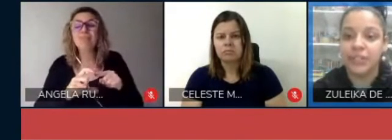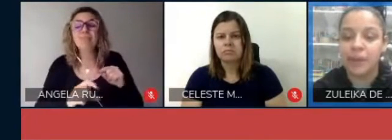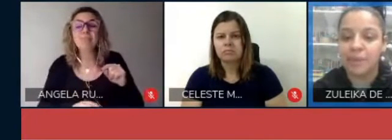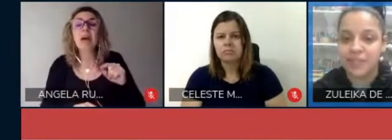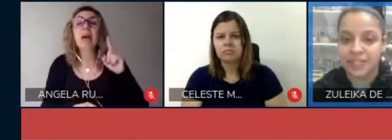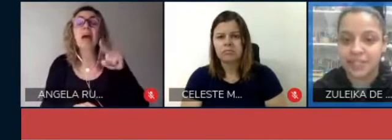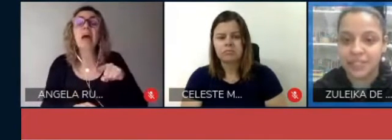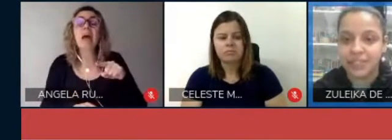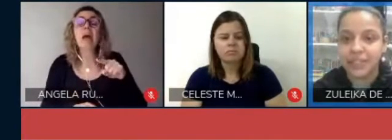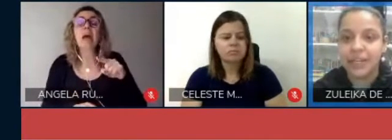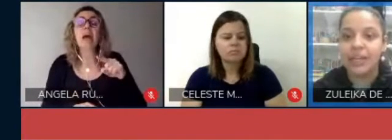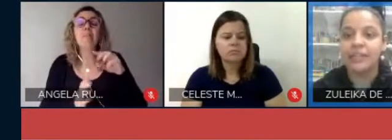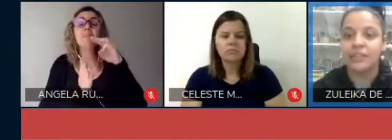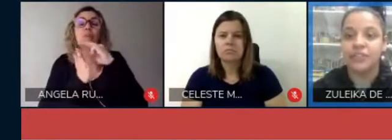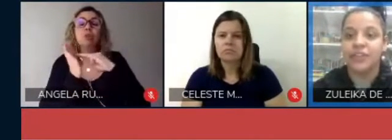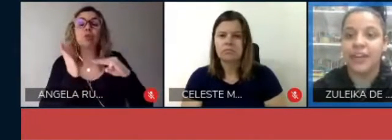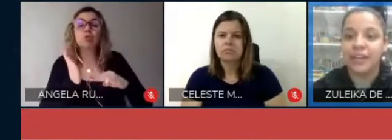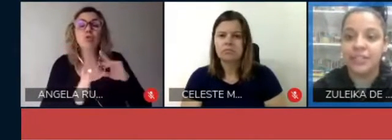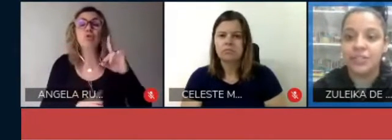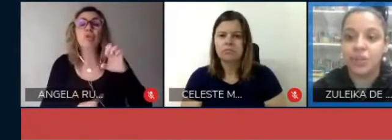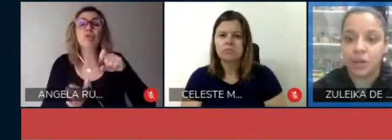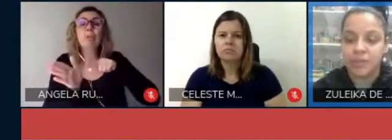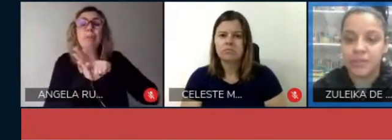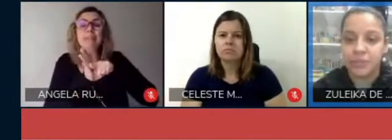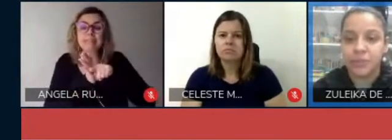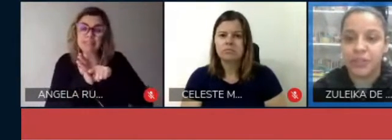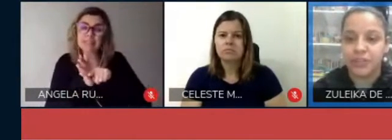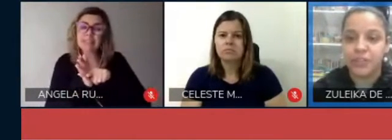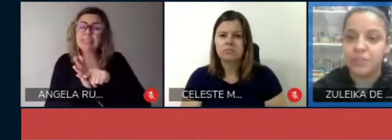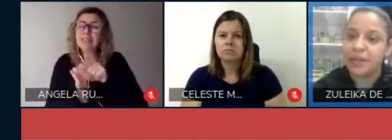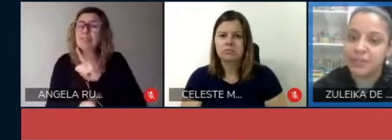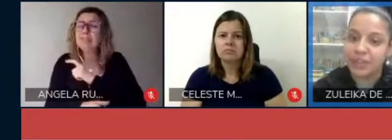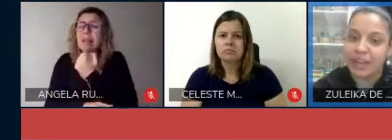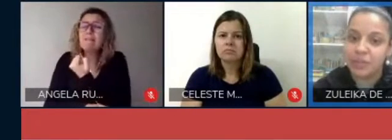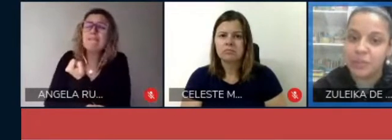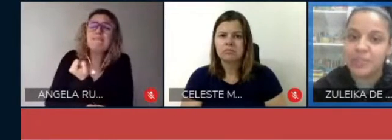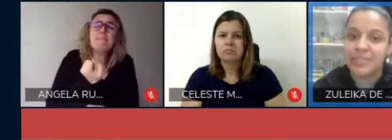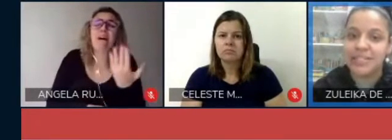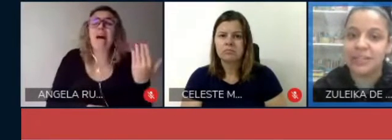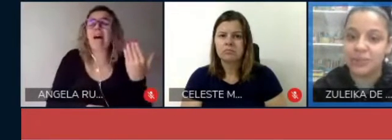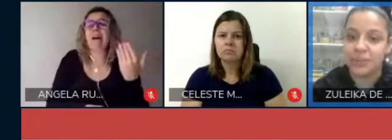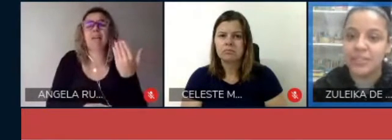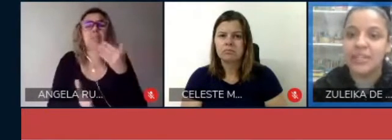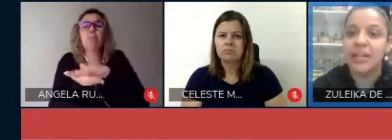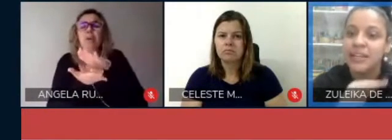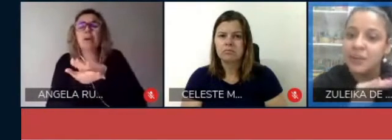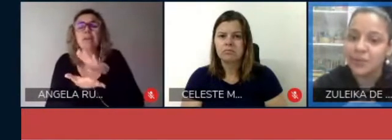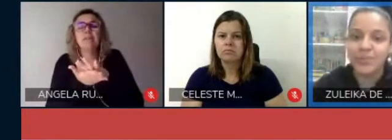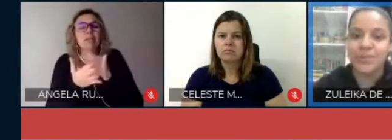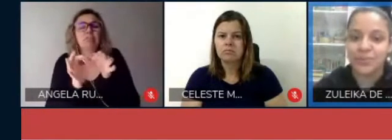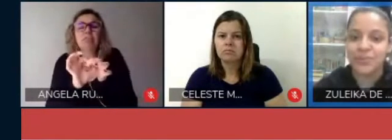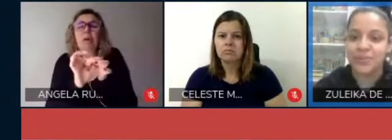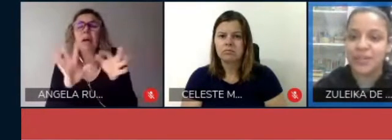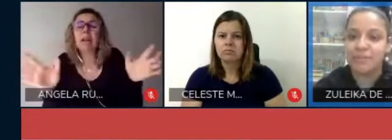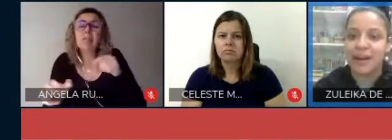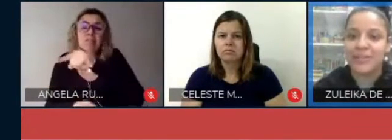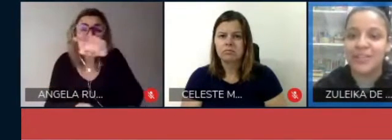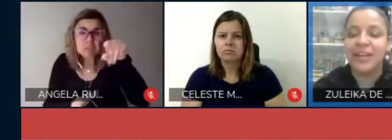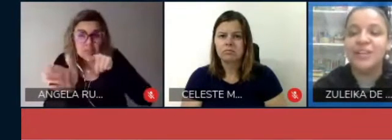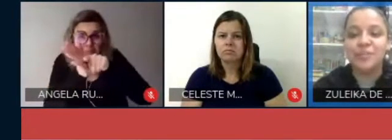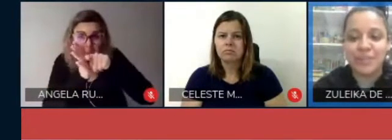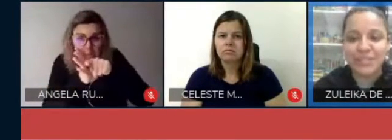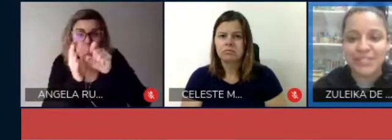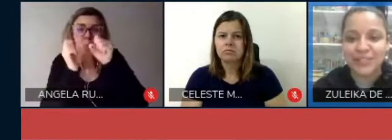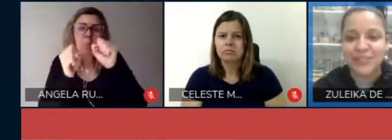de metodologia da pesquisa, tem diferentes obras disponíveis para ajudar os pesquisadores na condução dos